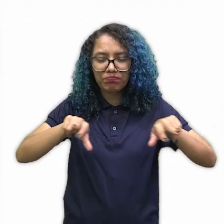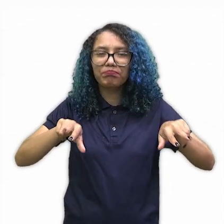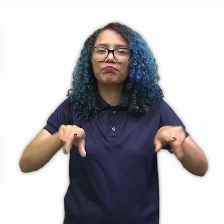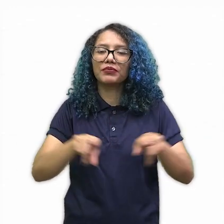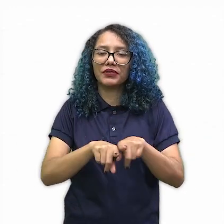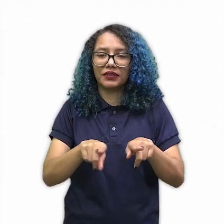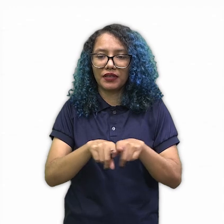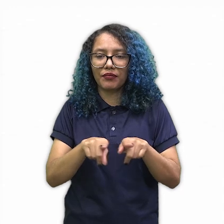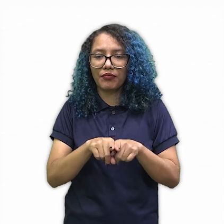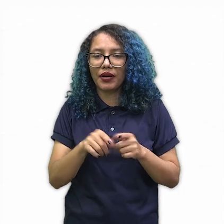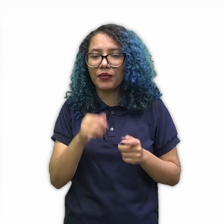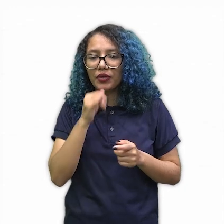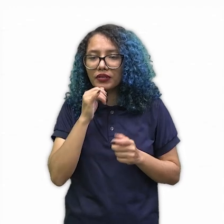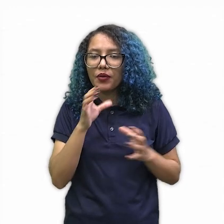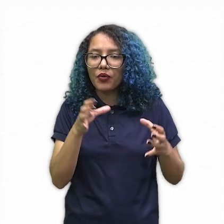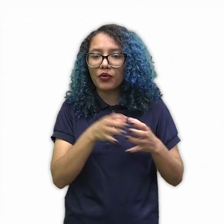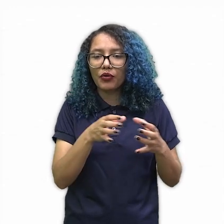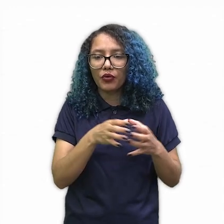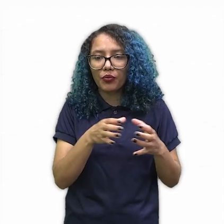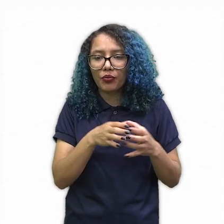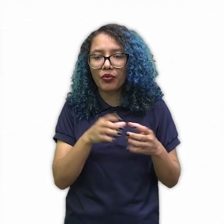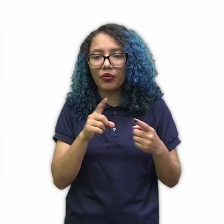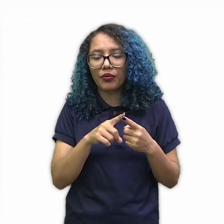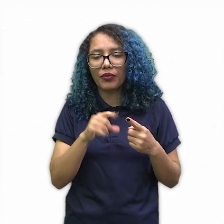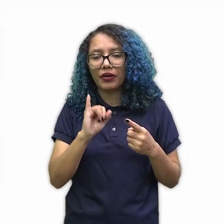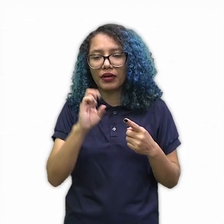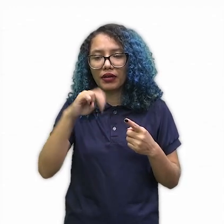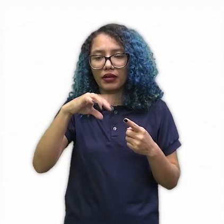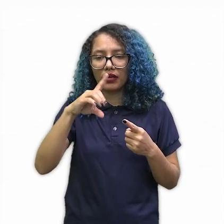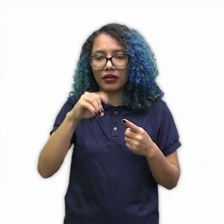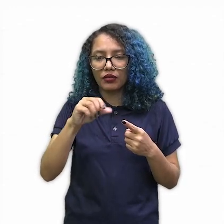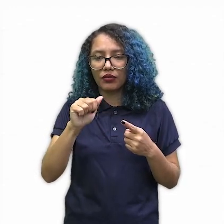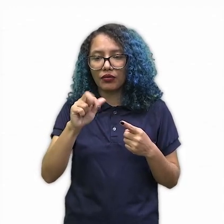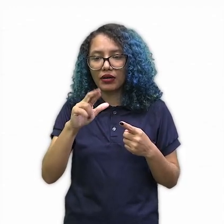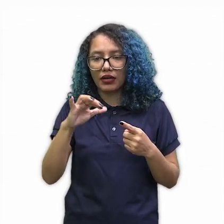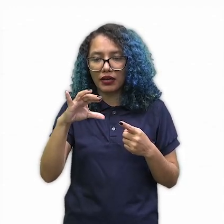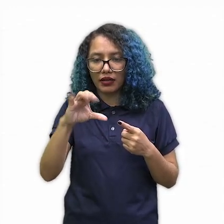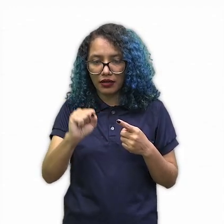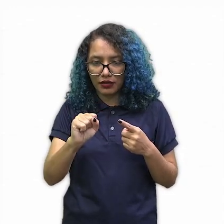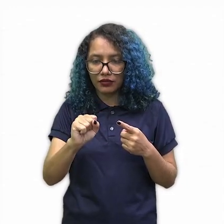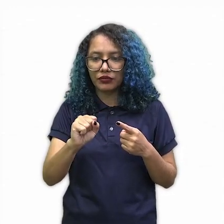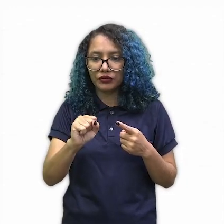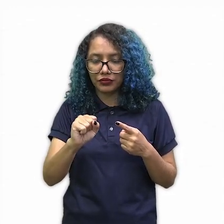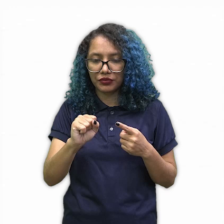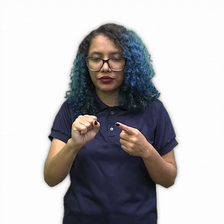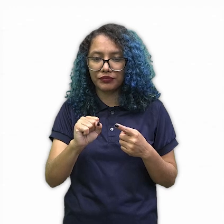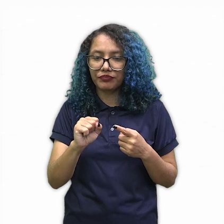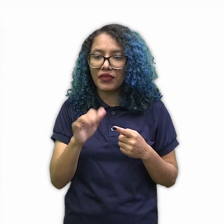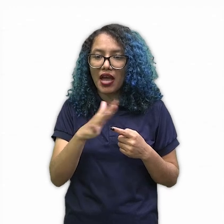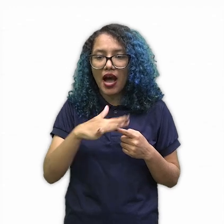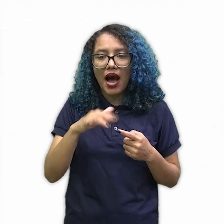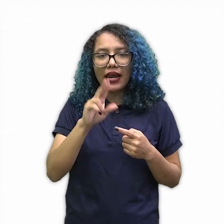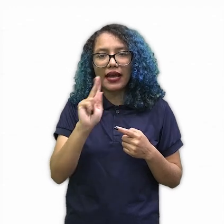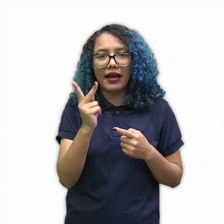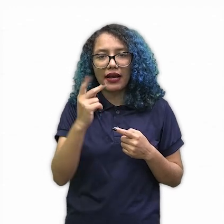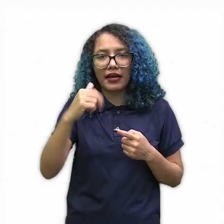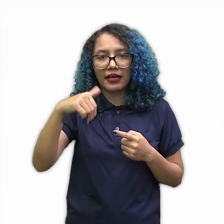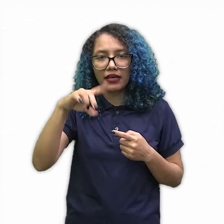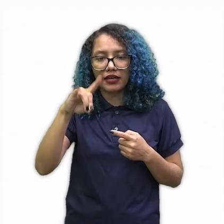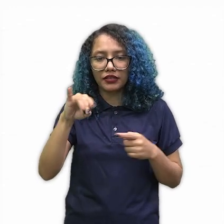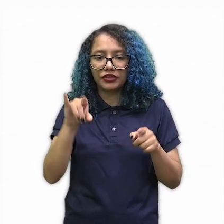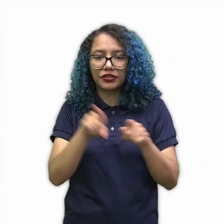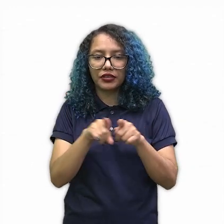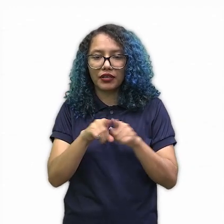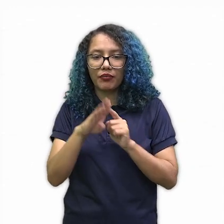também, compreendendo grupos como o indo-arianos, que pega a parte do hindi e bengali. Também